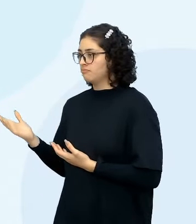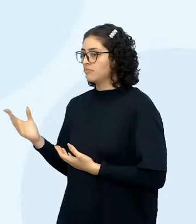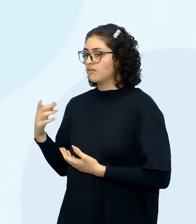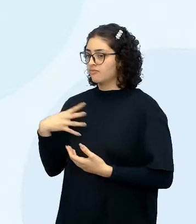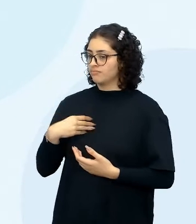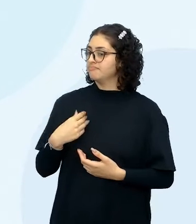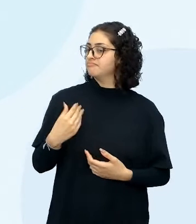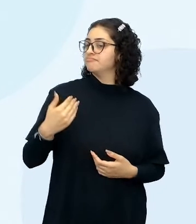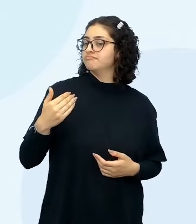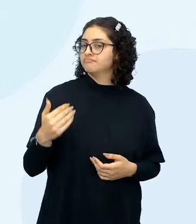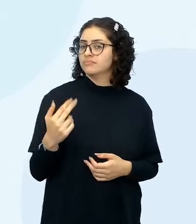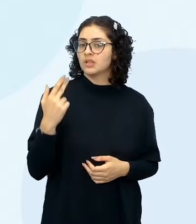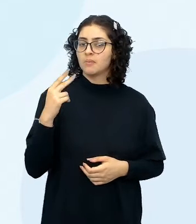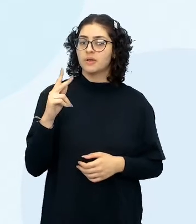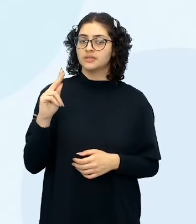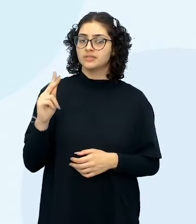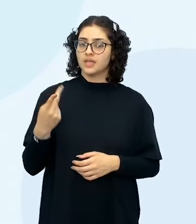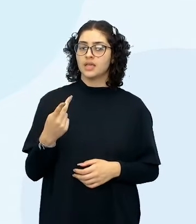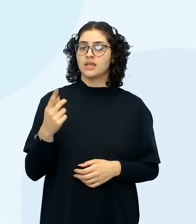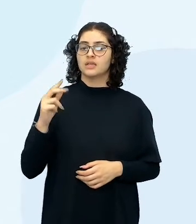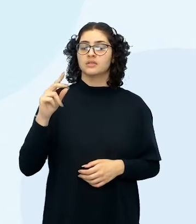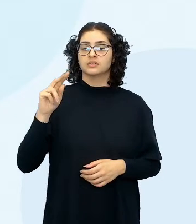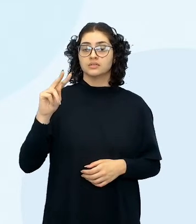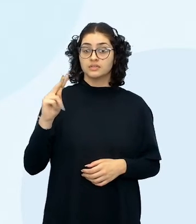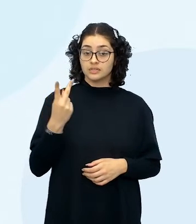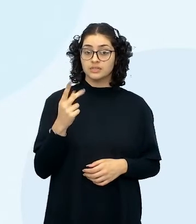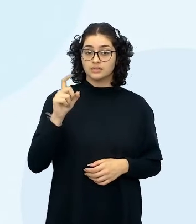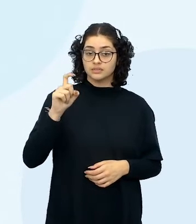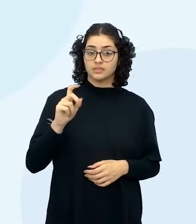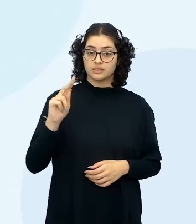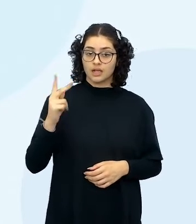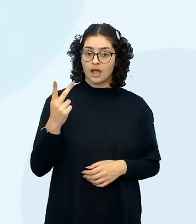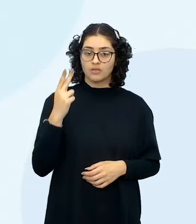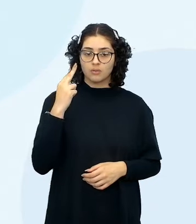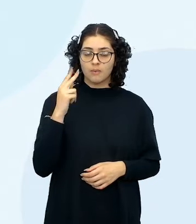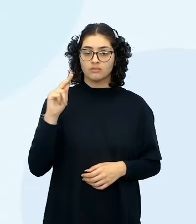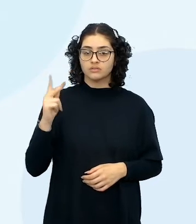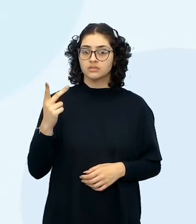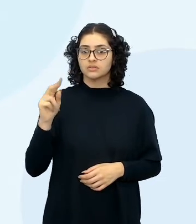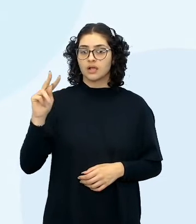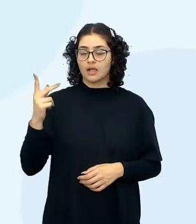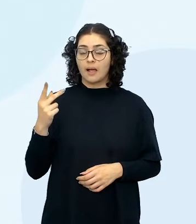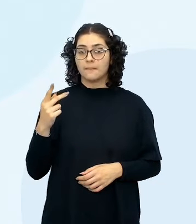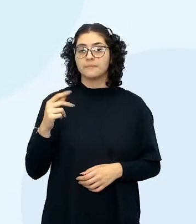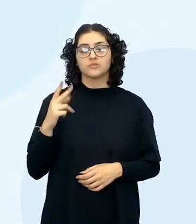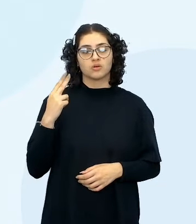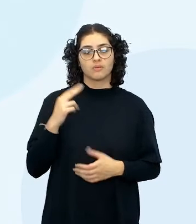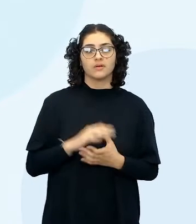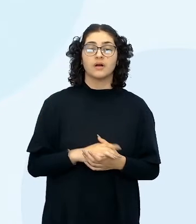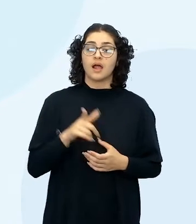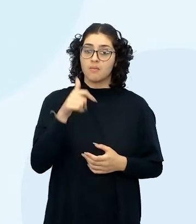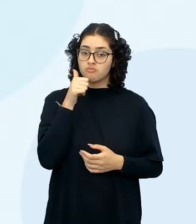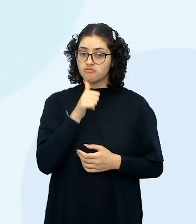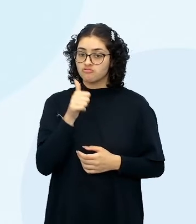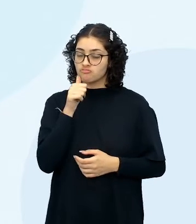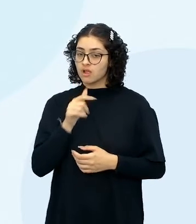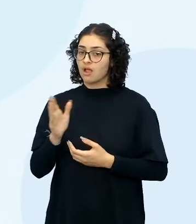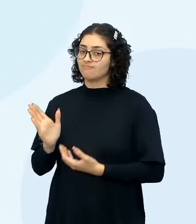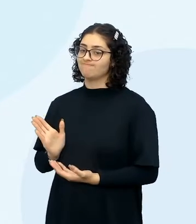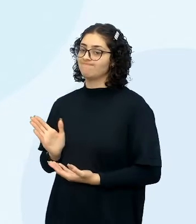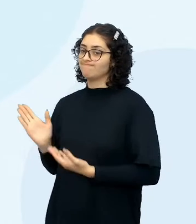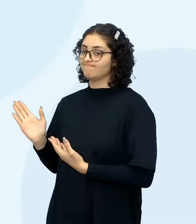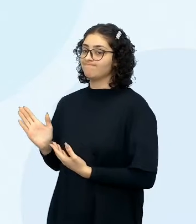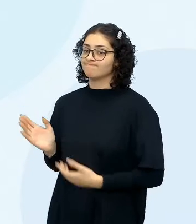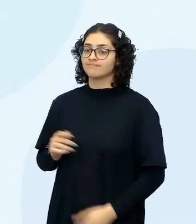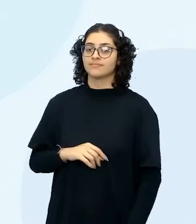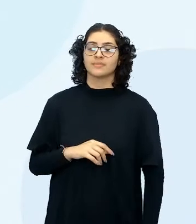o XHzão normal da sua mãe e o XHzão do seu pai. Essa mulher portadora, ela